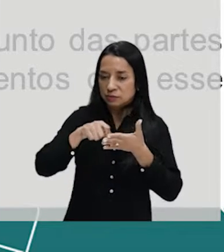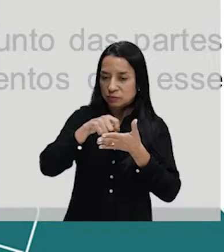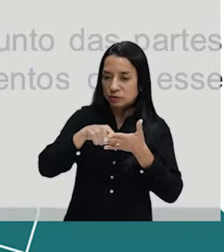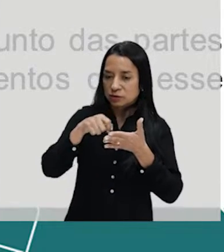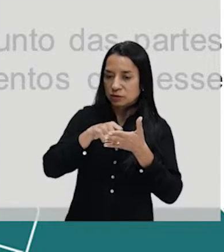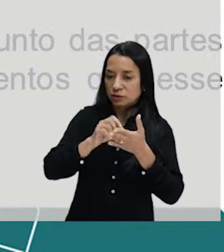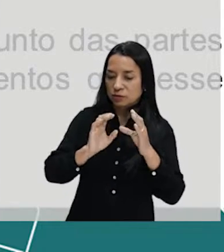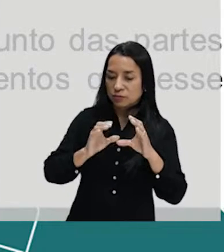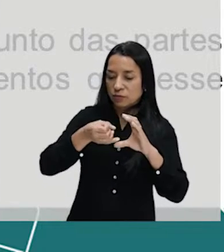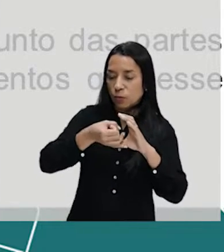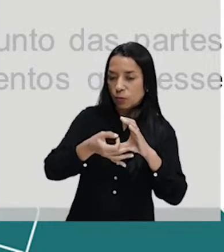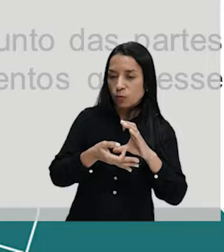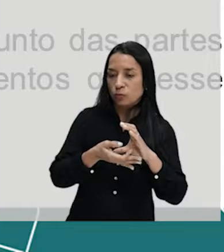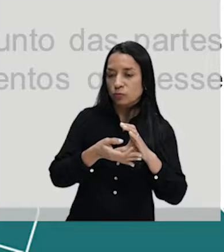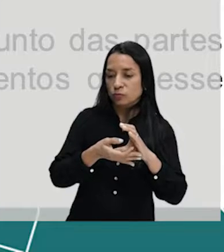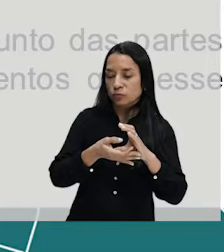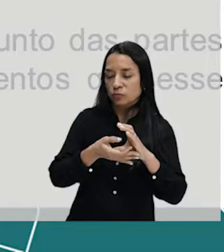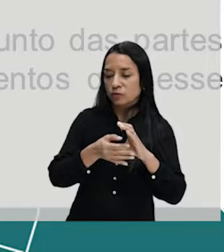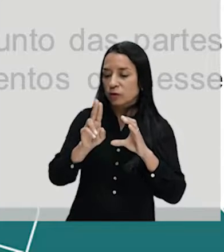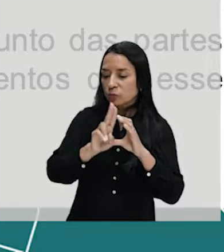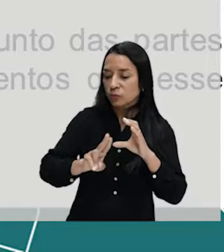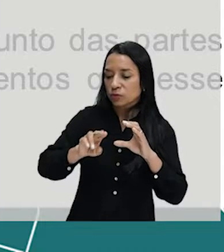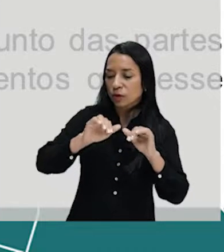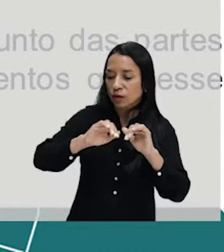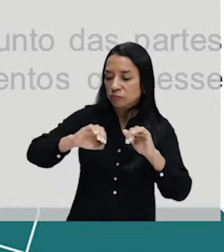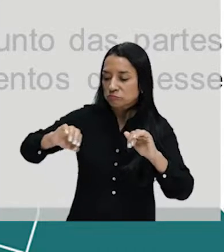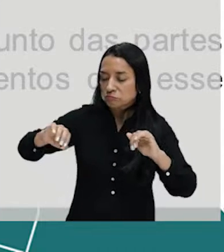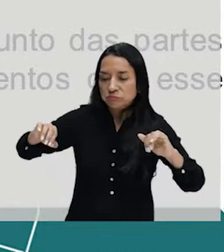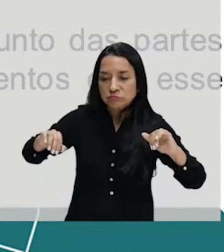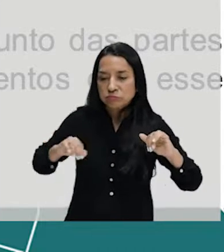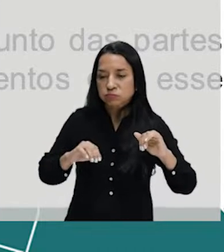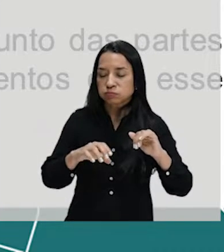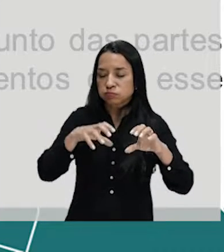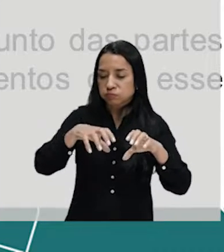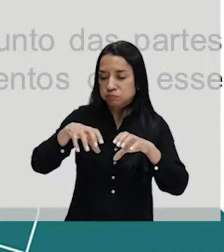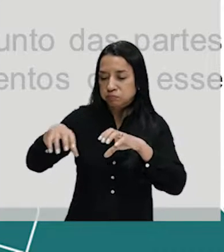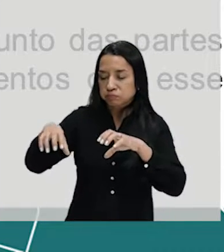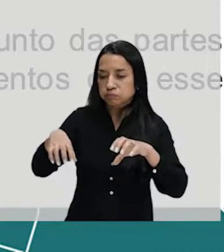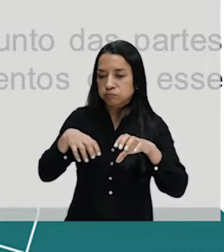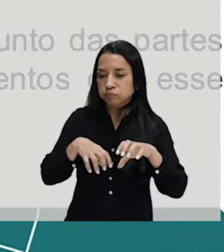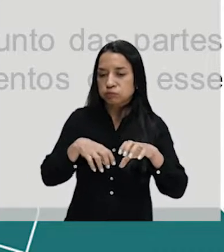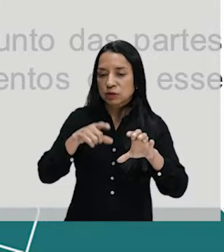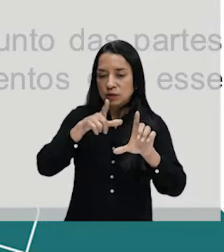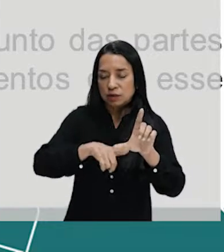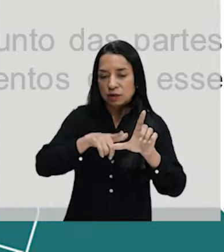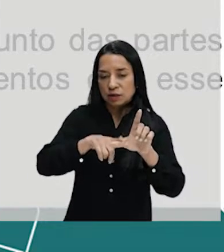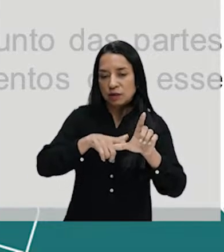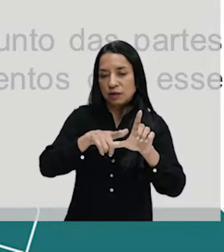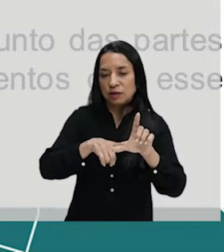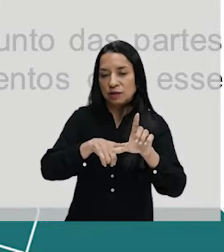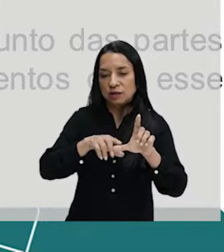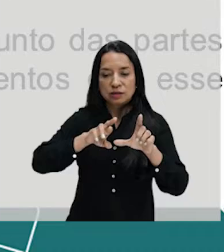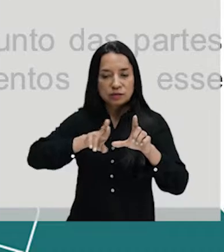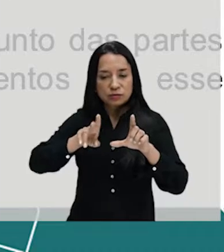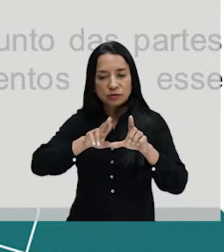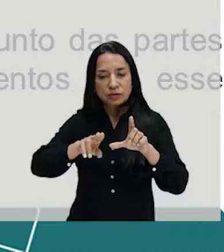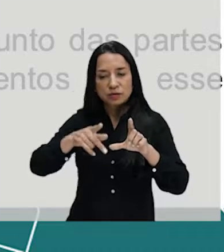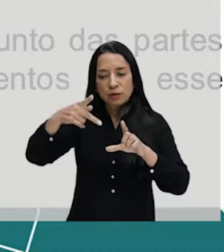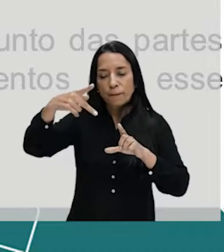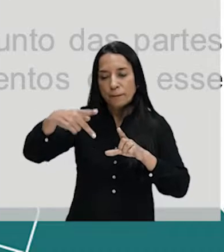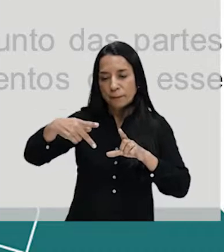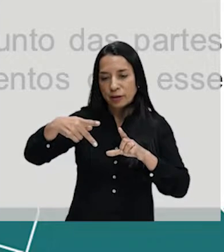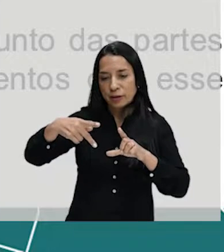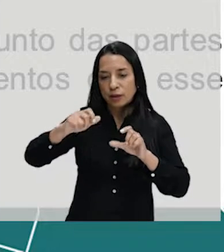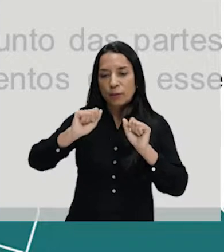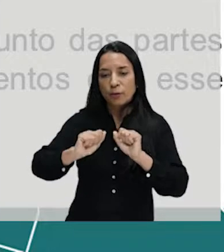colocar separadinho todos os elementos dele então essa letra aqui ó que tá um pouquinho diferente é o próprio P você pode usar o t maiúsculo